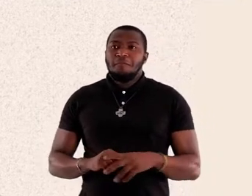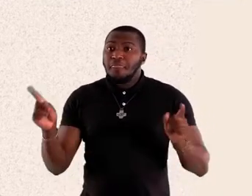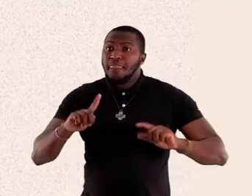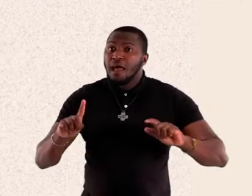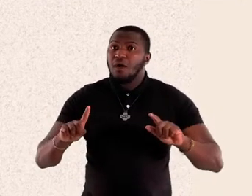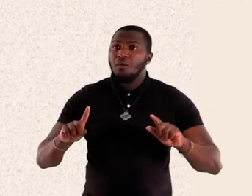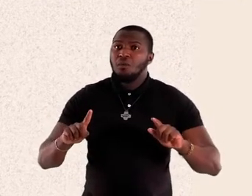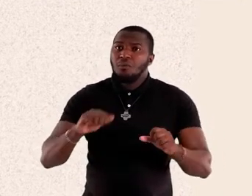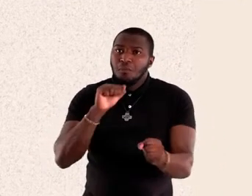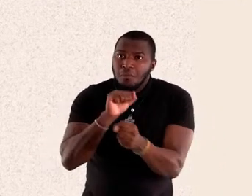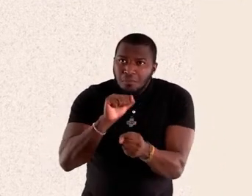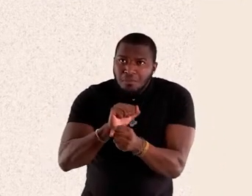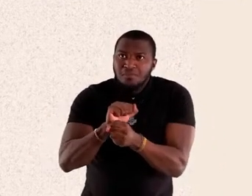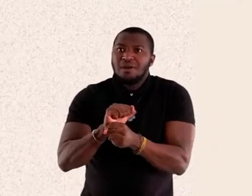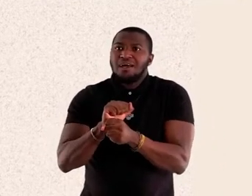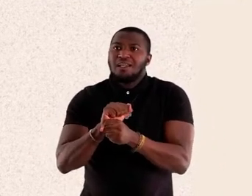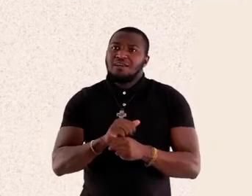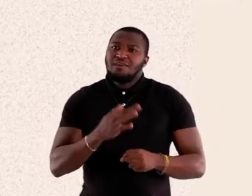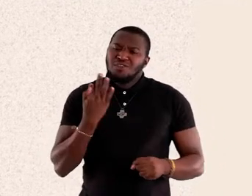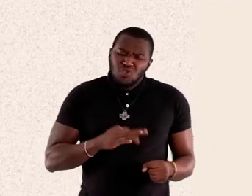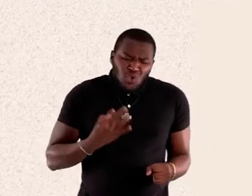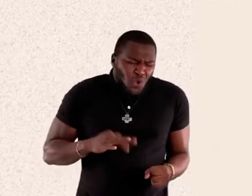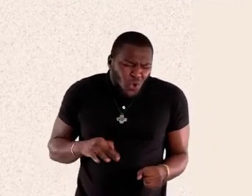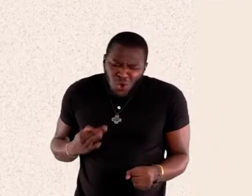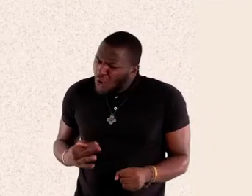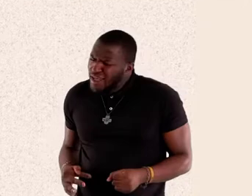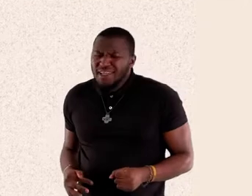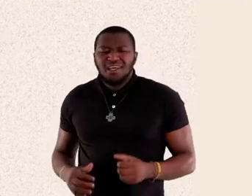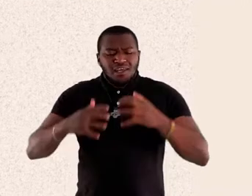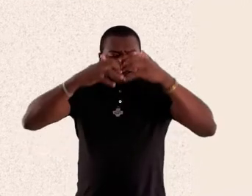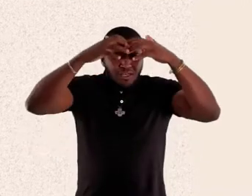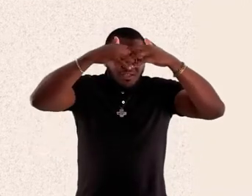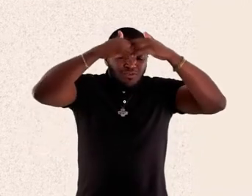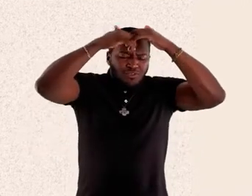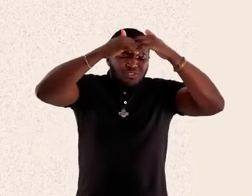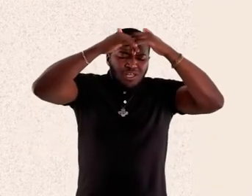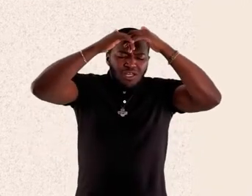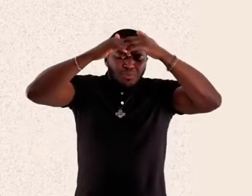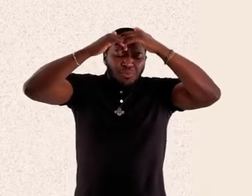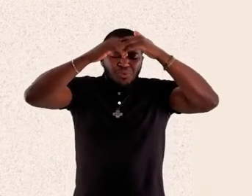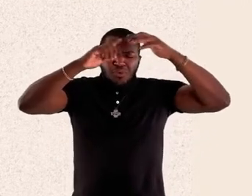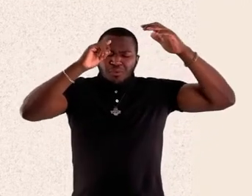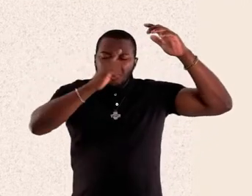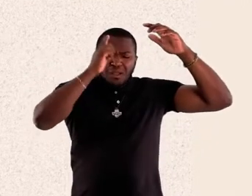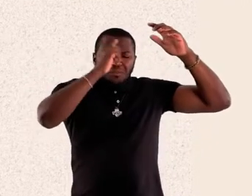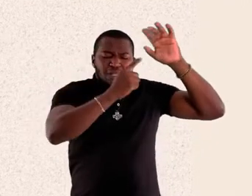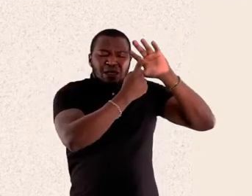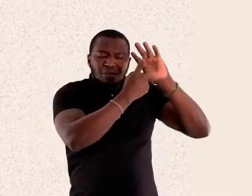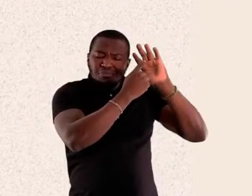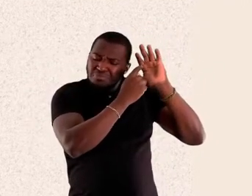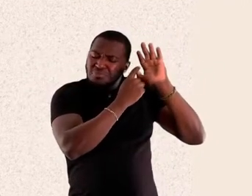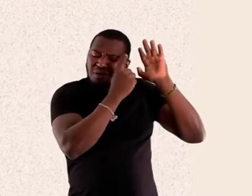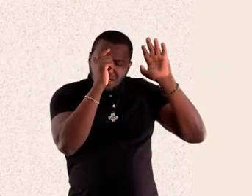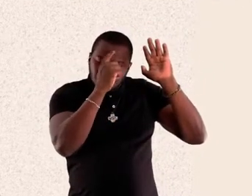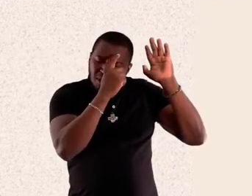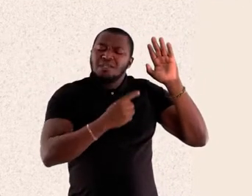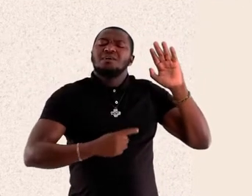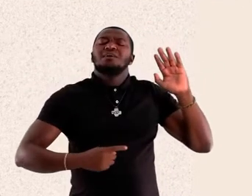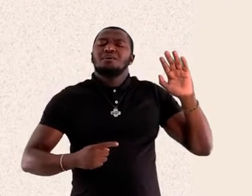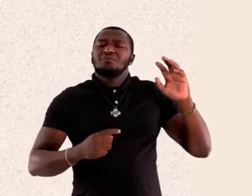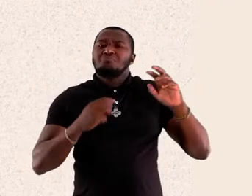dói né ativa lá todo o sistema de liberação de beta-endorfina tá